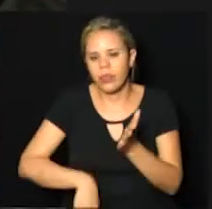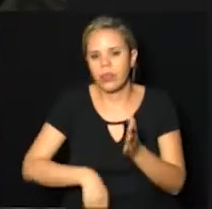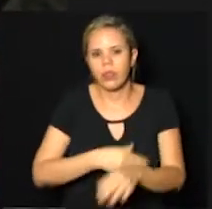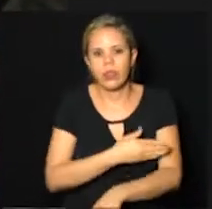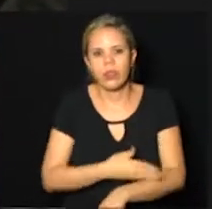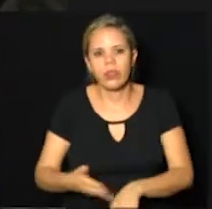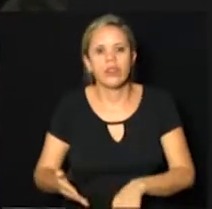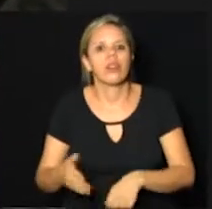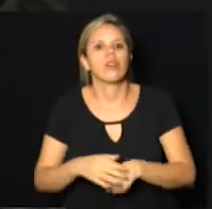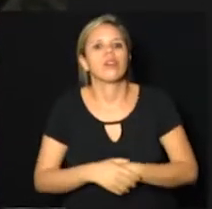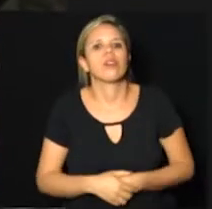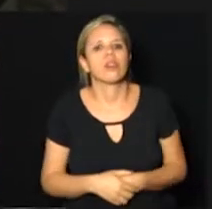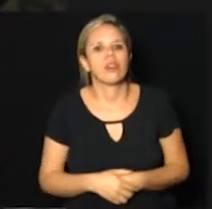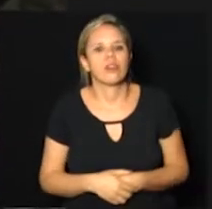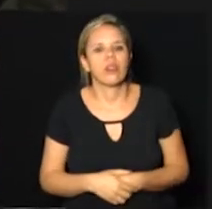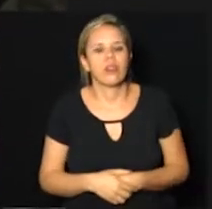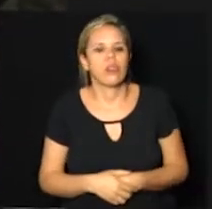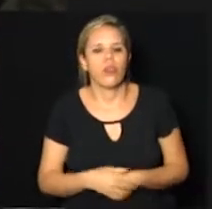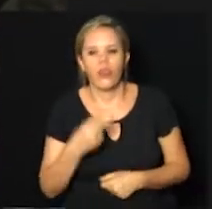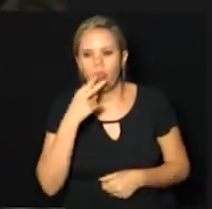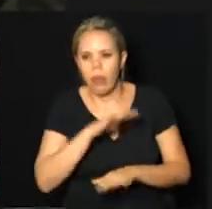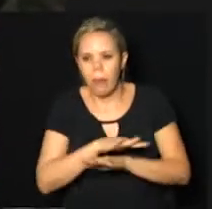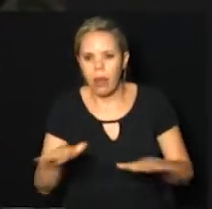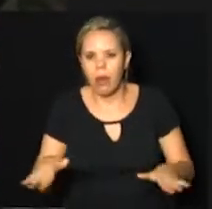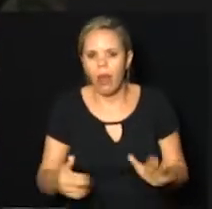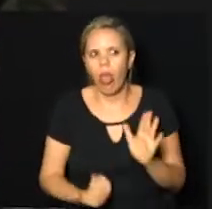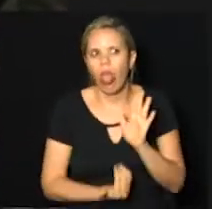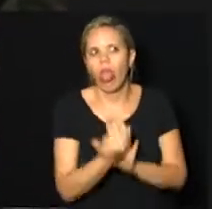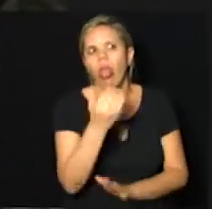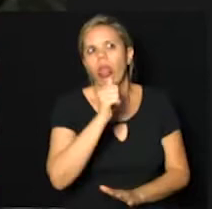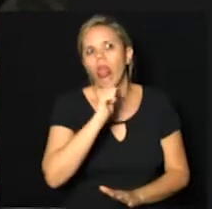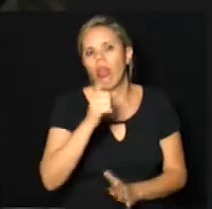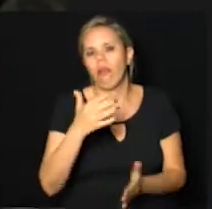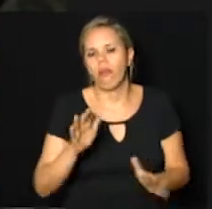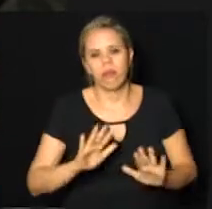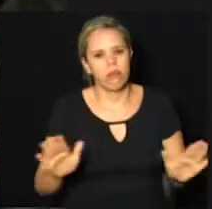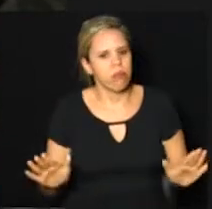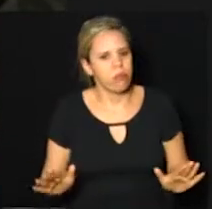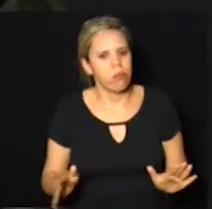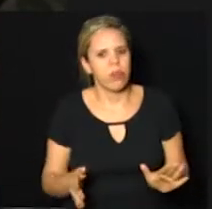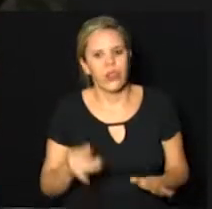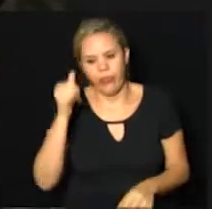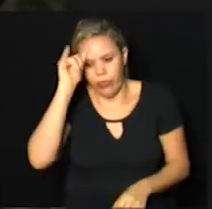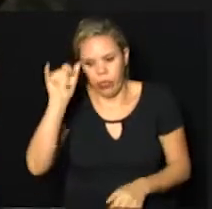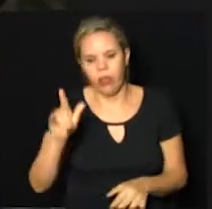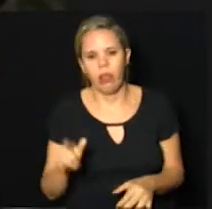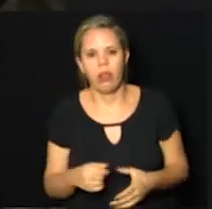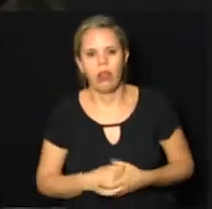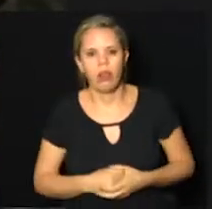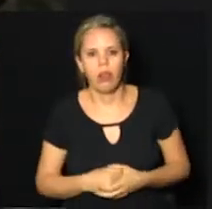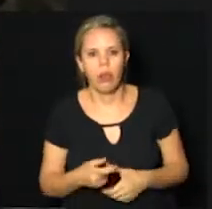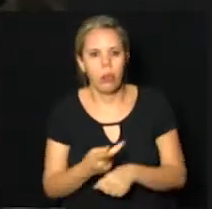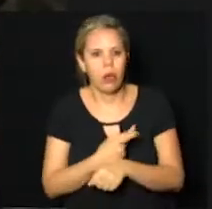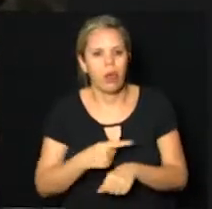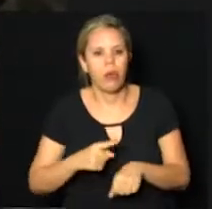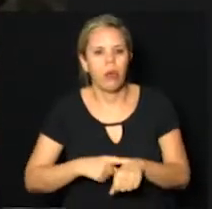né, fumar, beber em excesso. É, tudo isso faz diferença. Procurar momentos de lazer, procurar